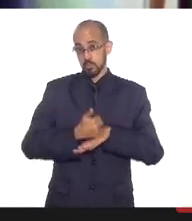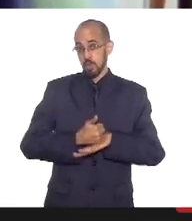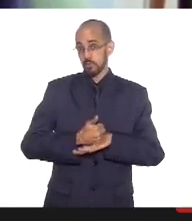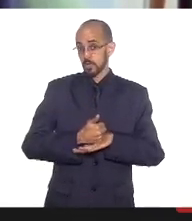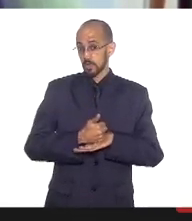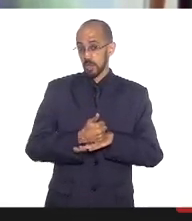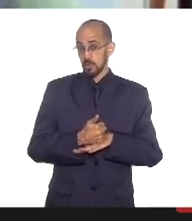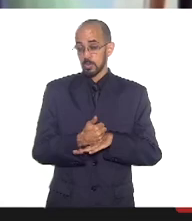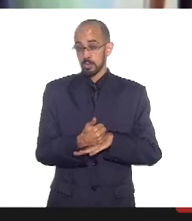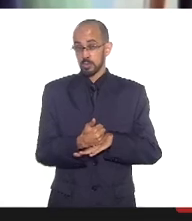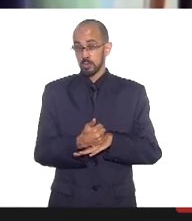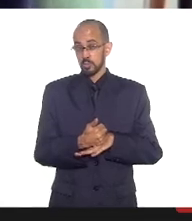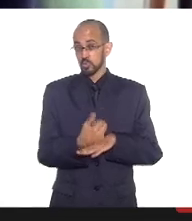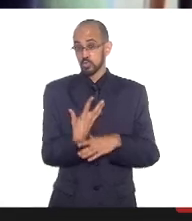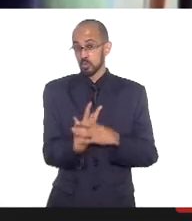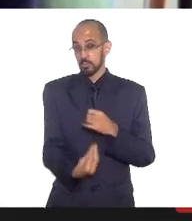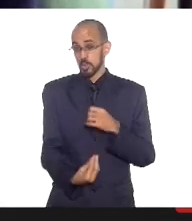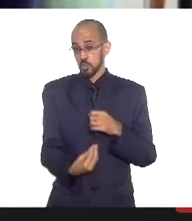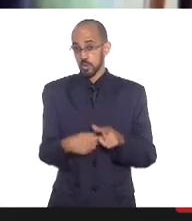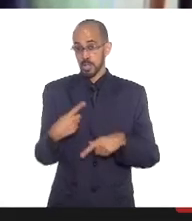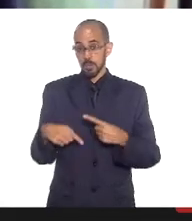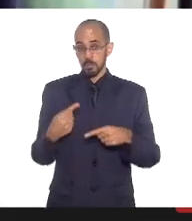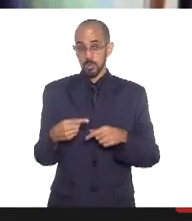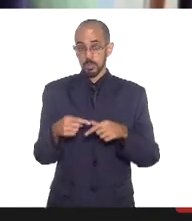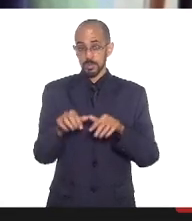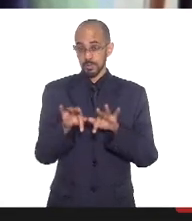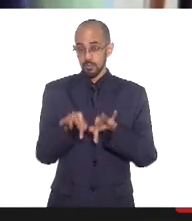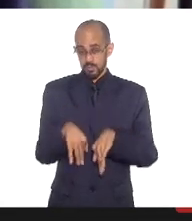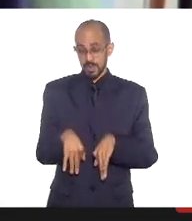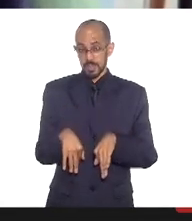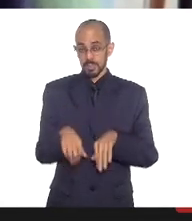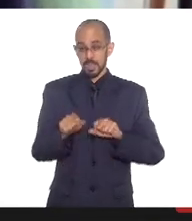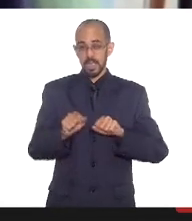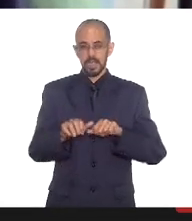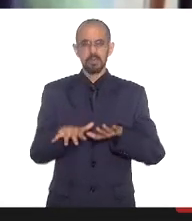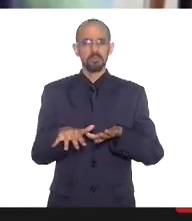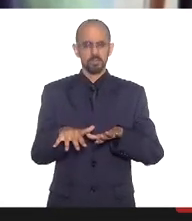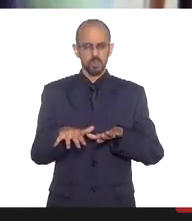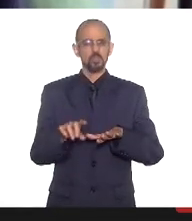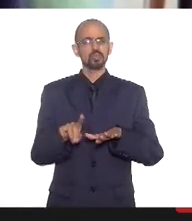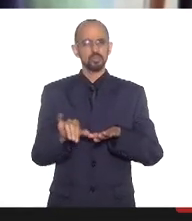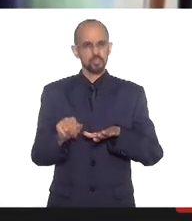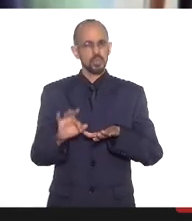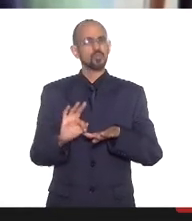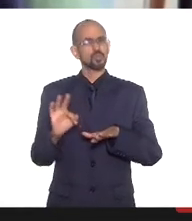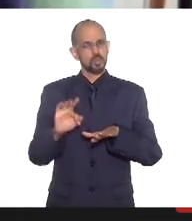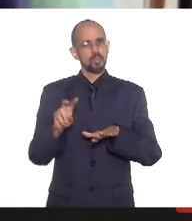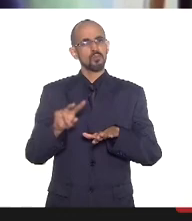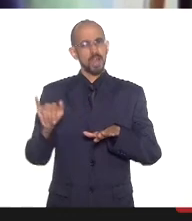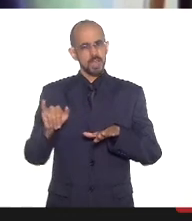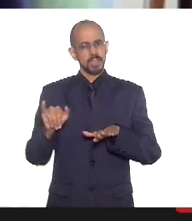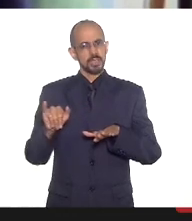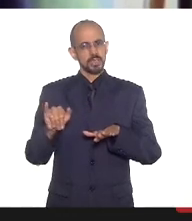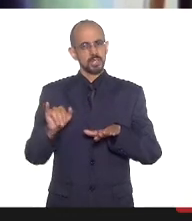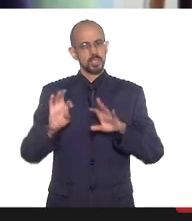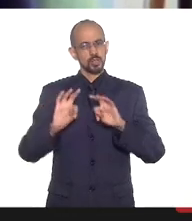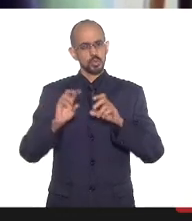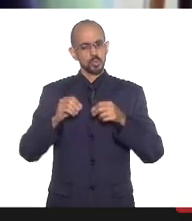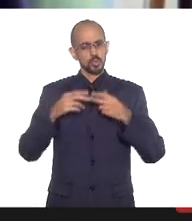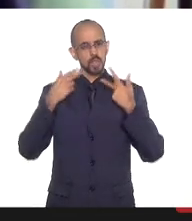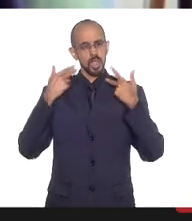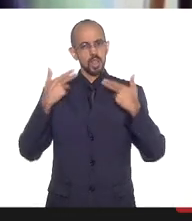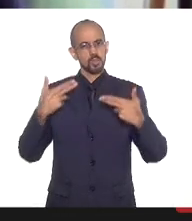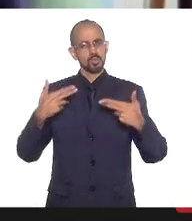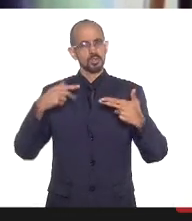e apareceu e a hora que acabar acabar com a Demi que ela vai acabar eu Toca natureza